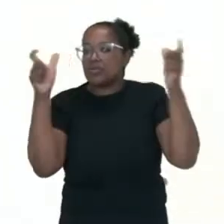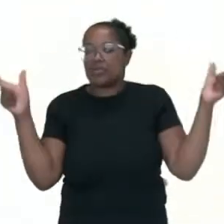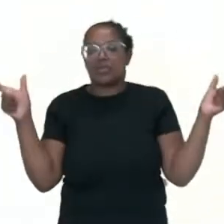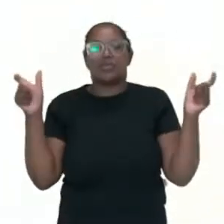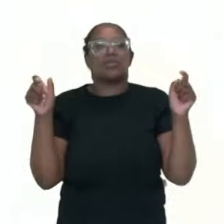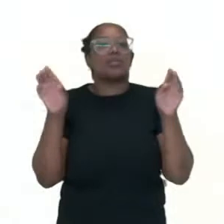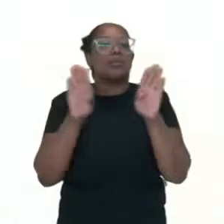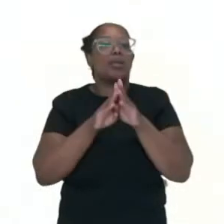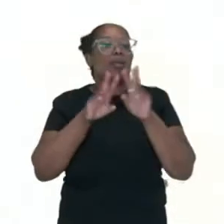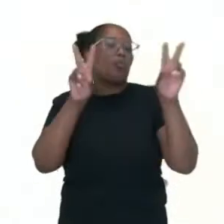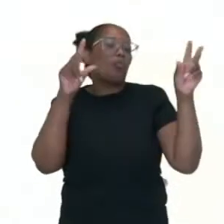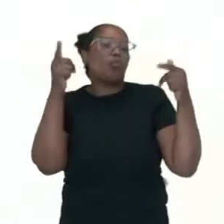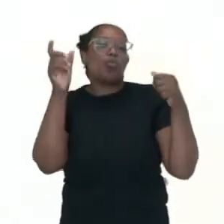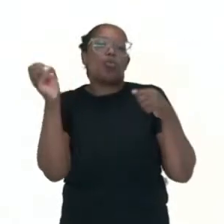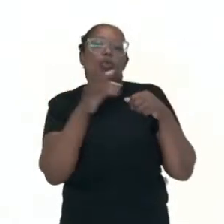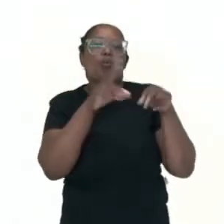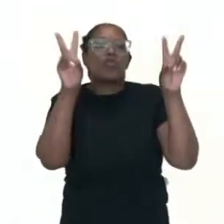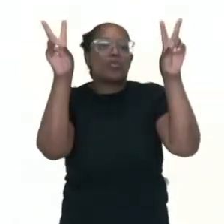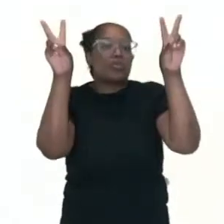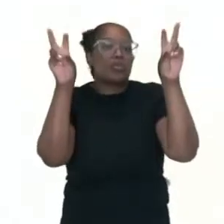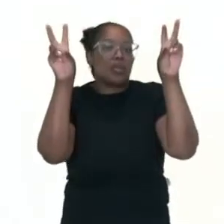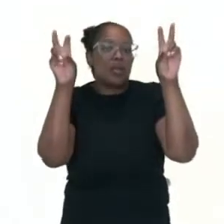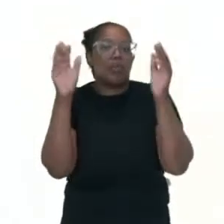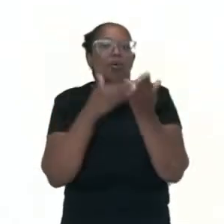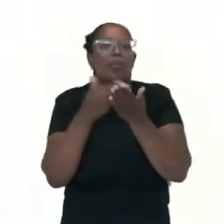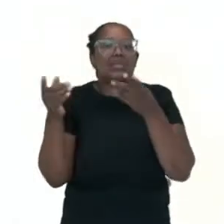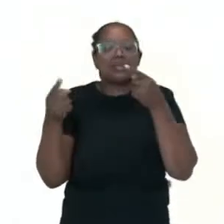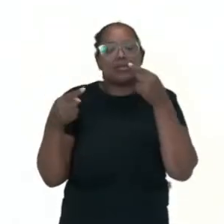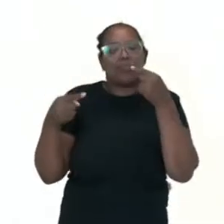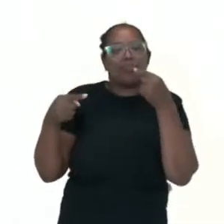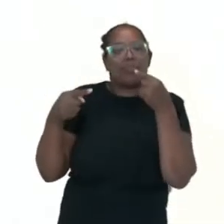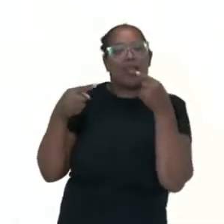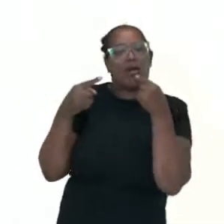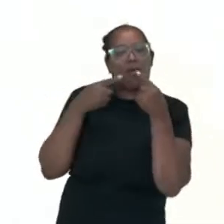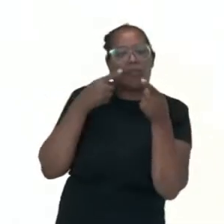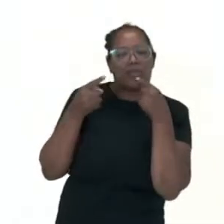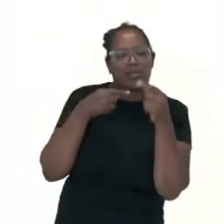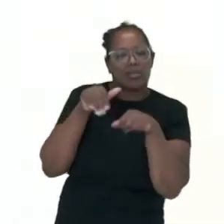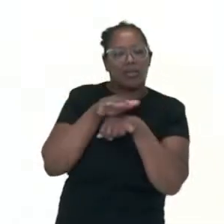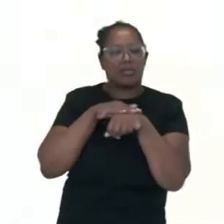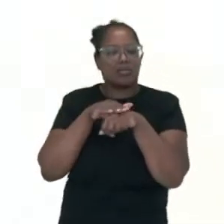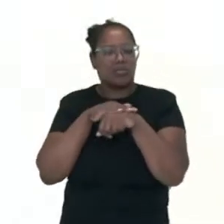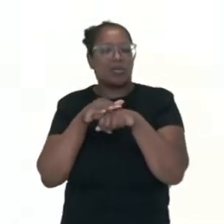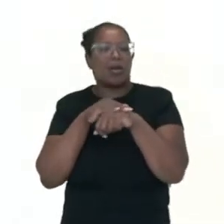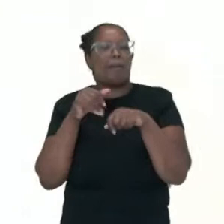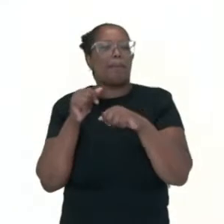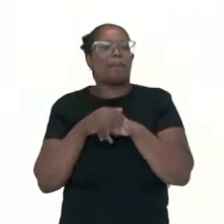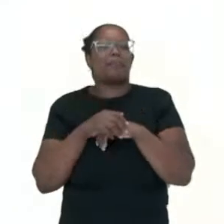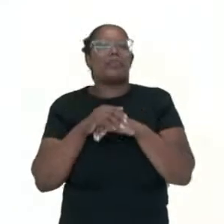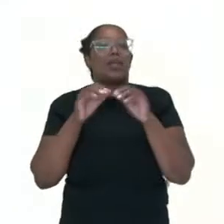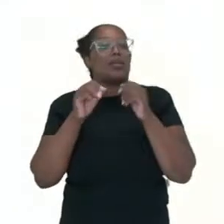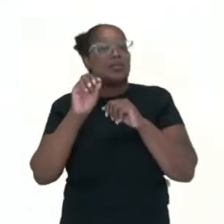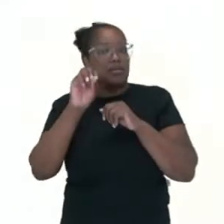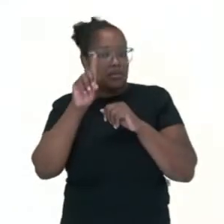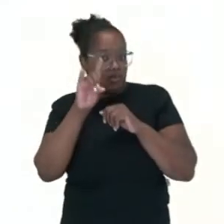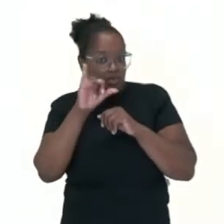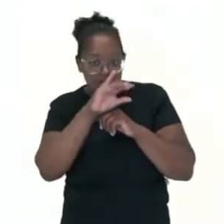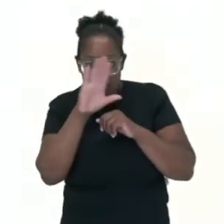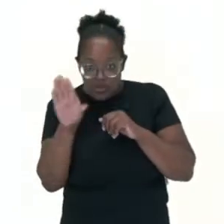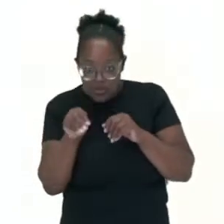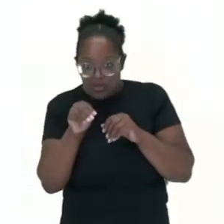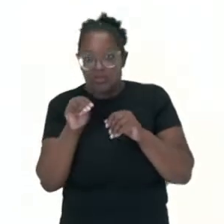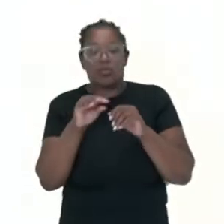temática comece a ser discutida. Não mais a posse territorial, mas sim a posse ideológica. Disso,